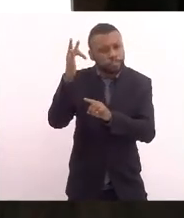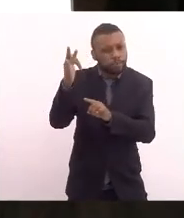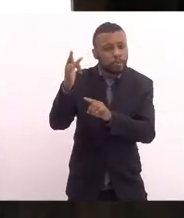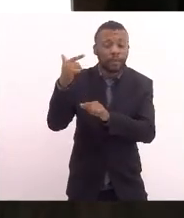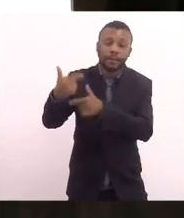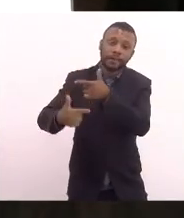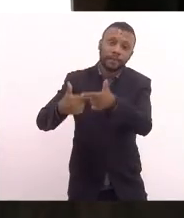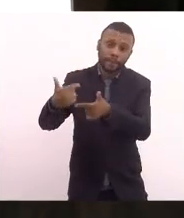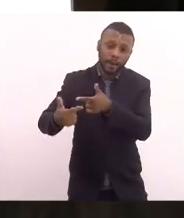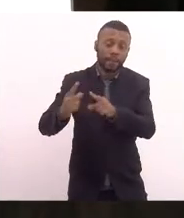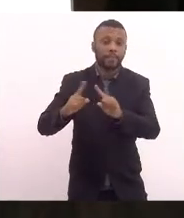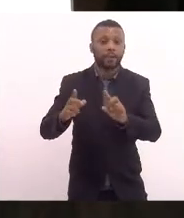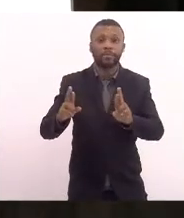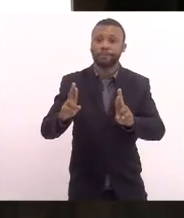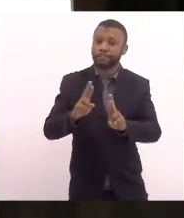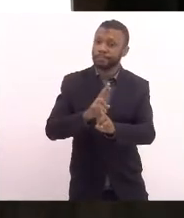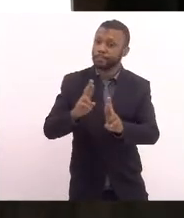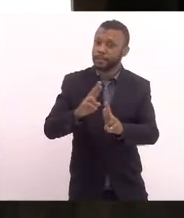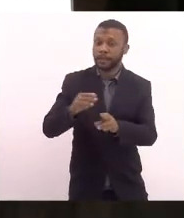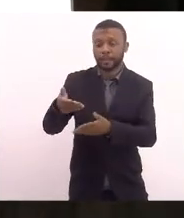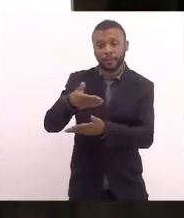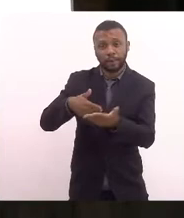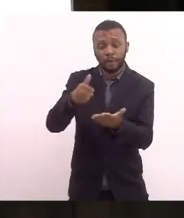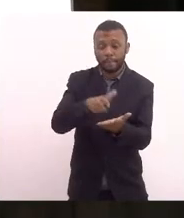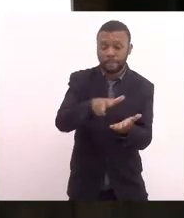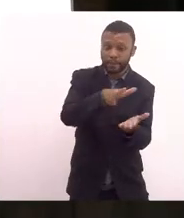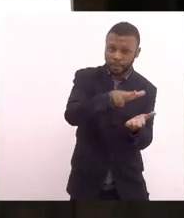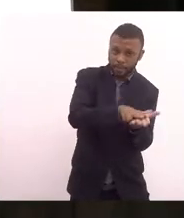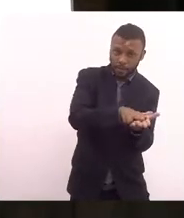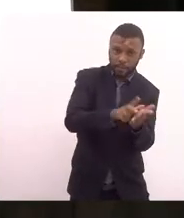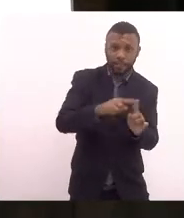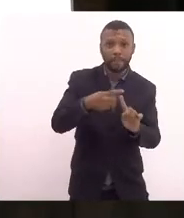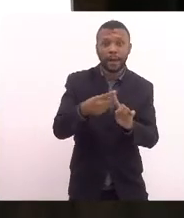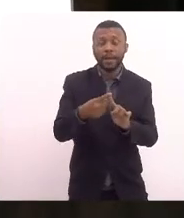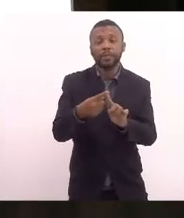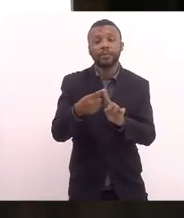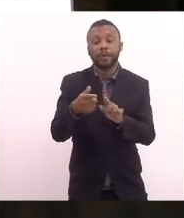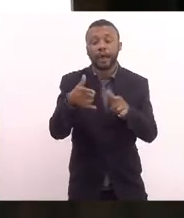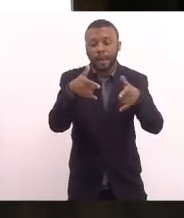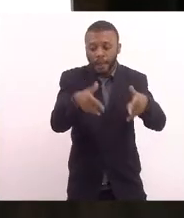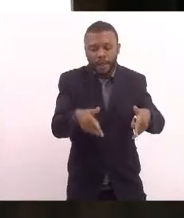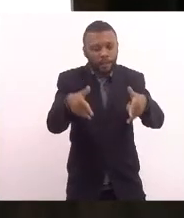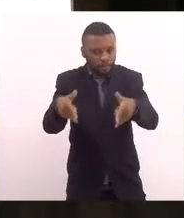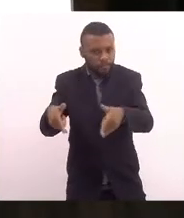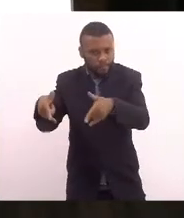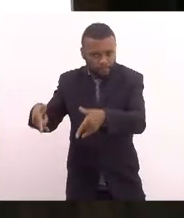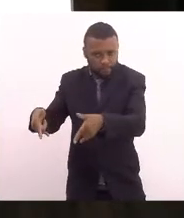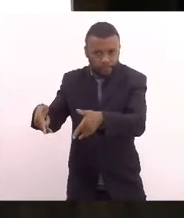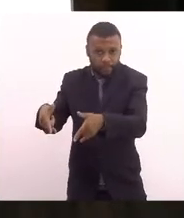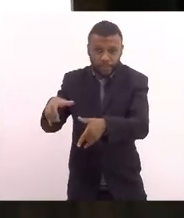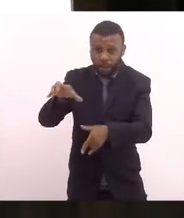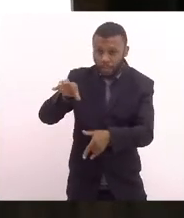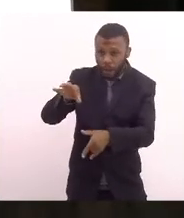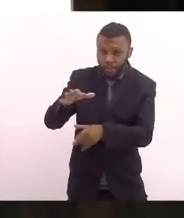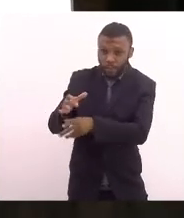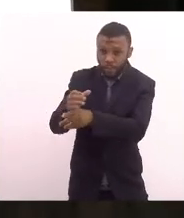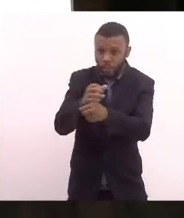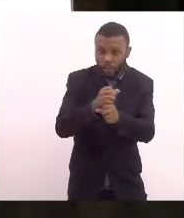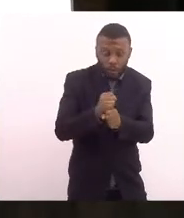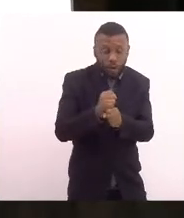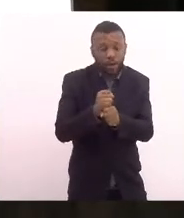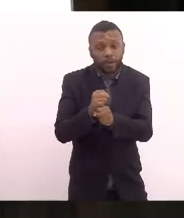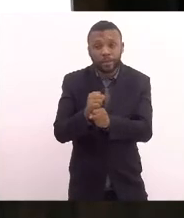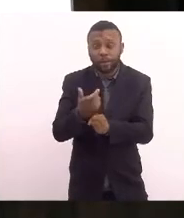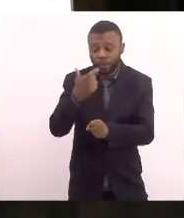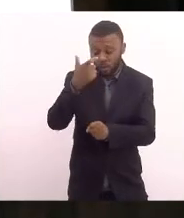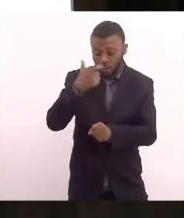relação paciente-leito. Eram 9 leitos, né, ocupados, que o enfermeiro tinha que